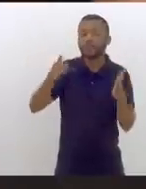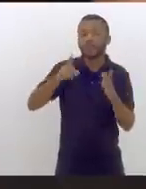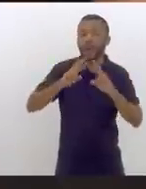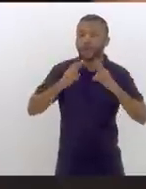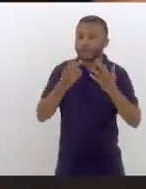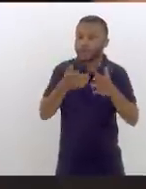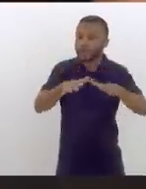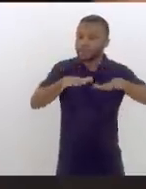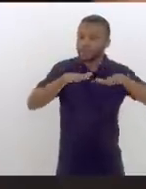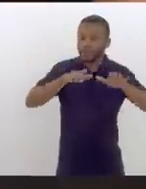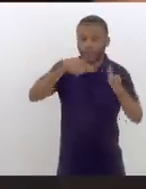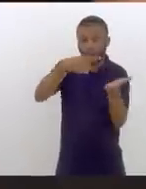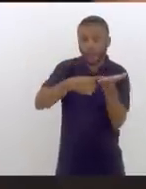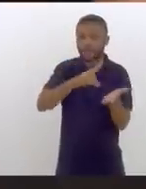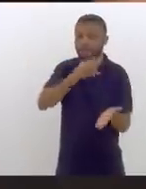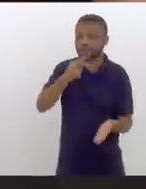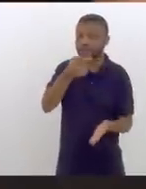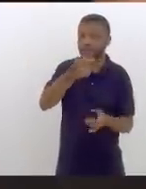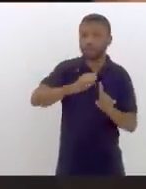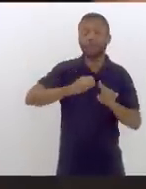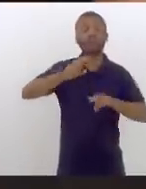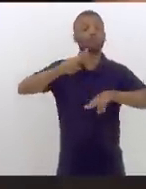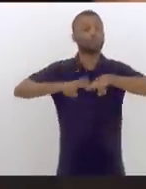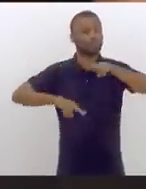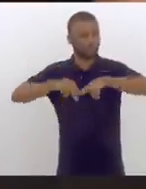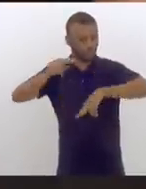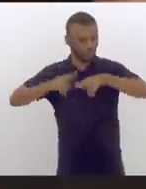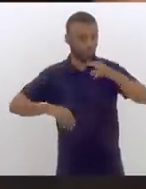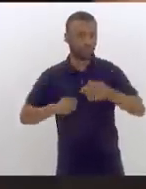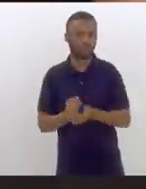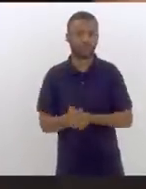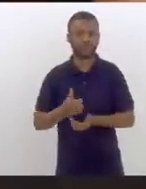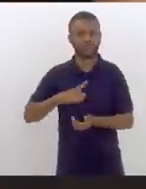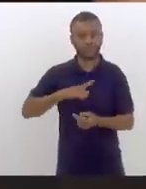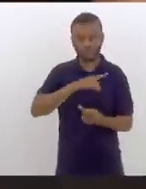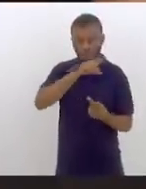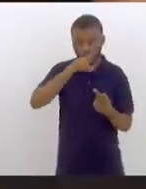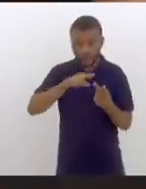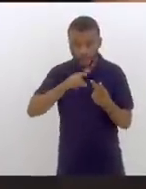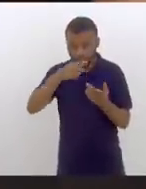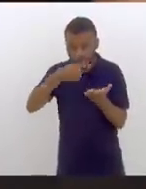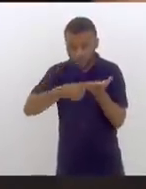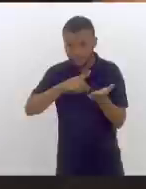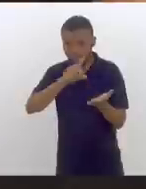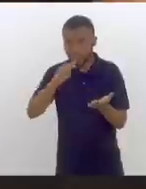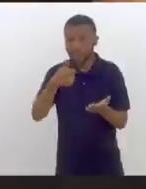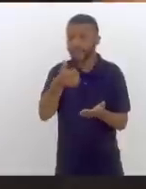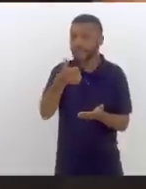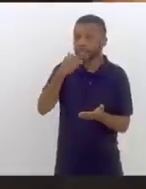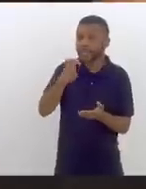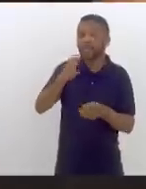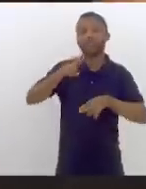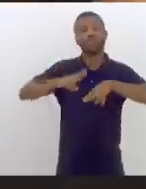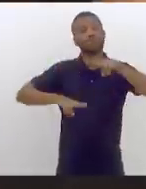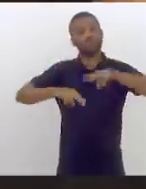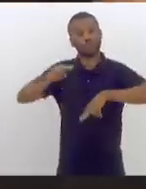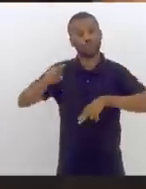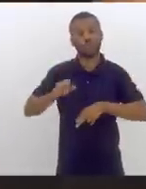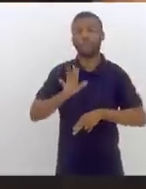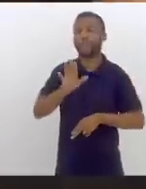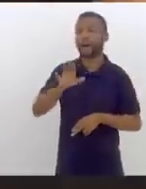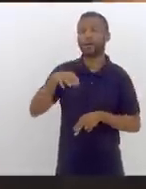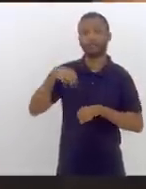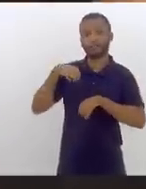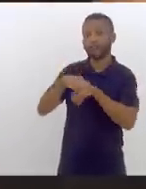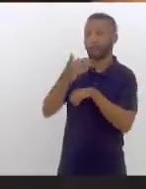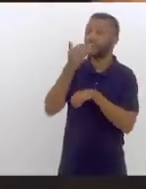se eu não me engano dia 7 de junho e tinha uma segunda data para 15 de junho e nos informaram que